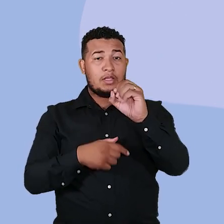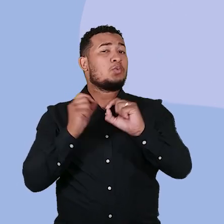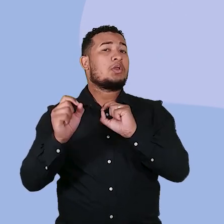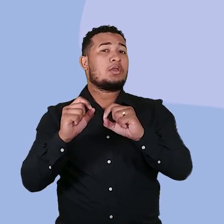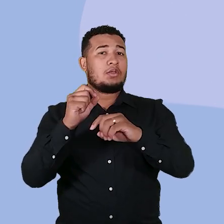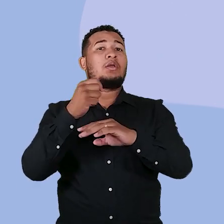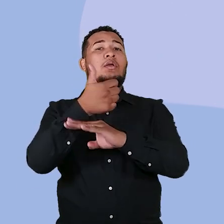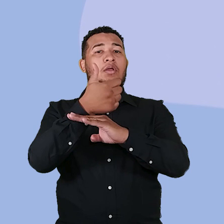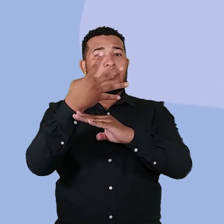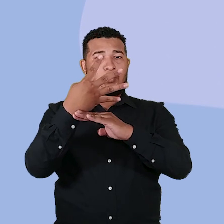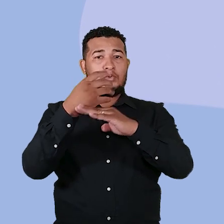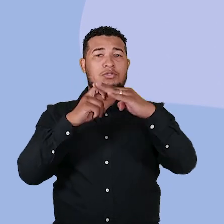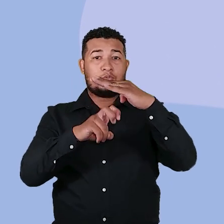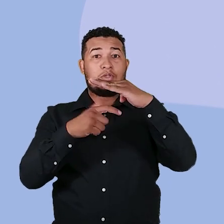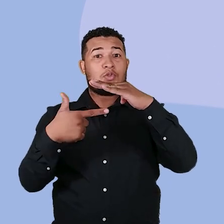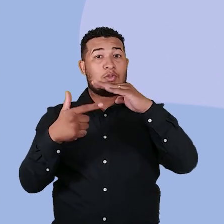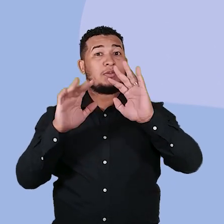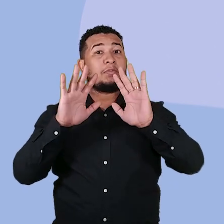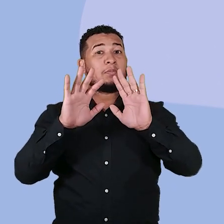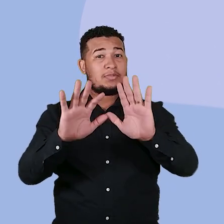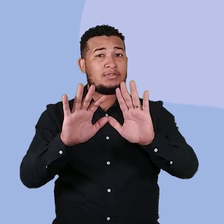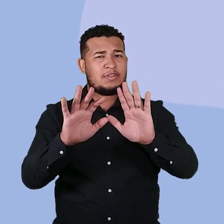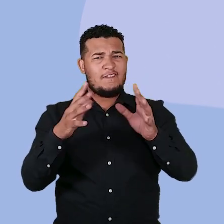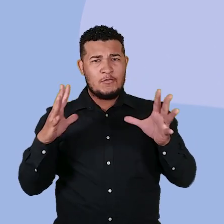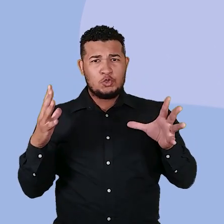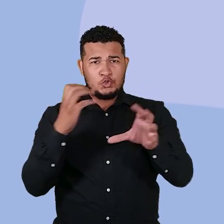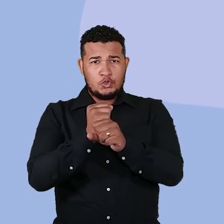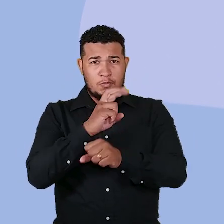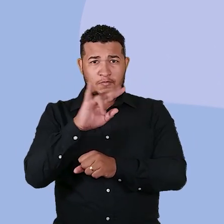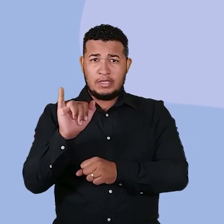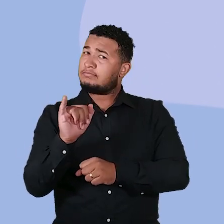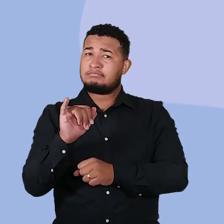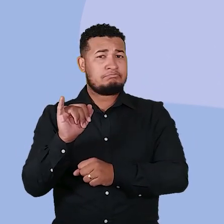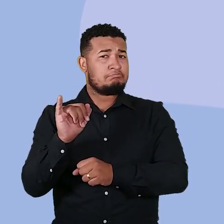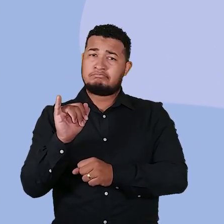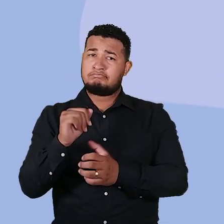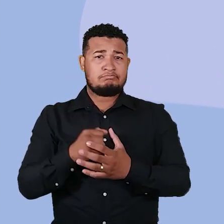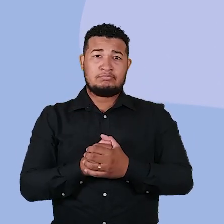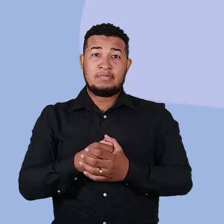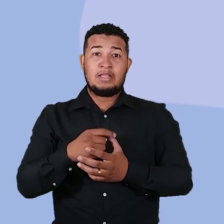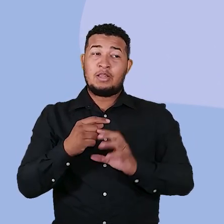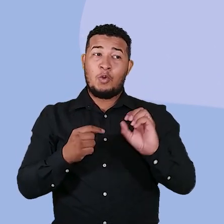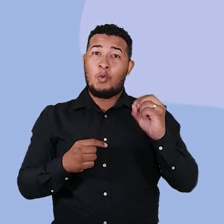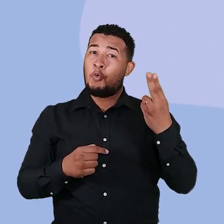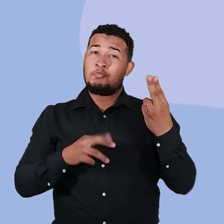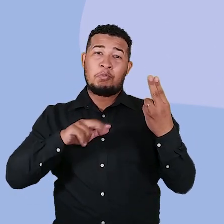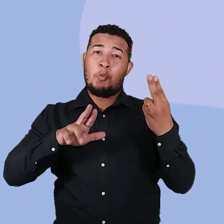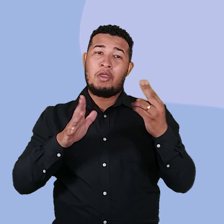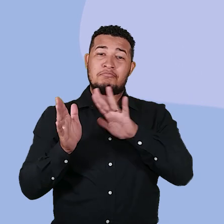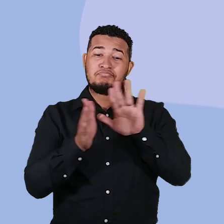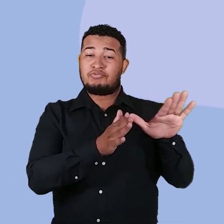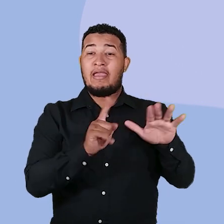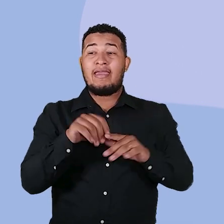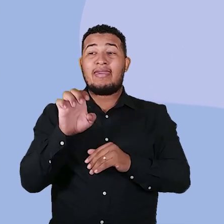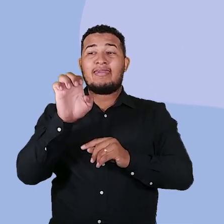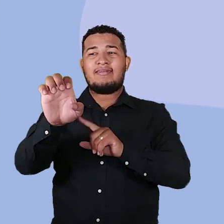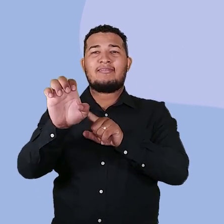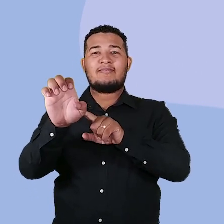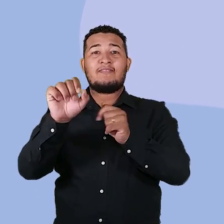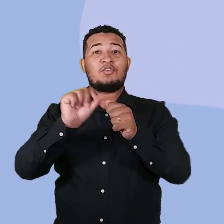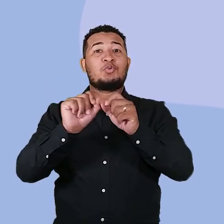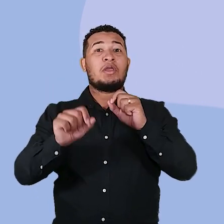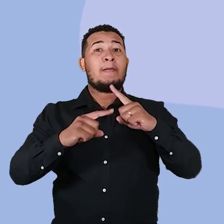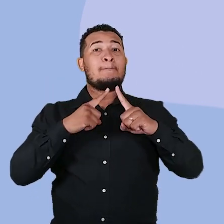carta 1014 para 52 só que agora você não vai somar não hein porque você não tem ou você tem o e